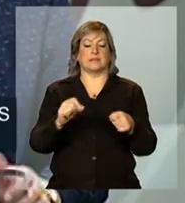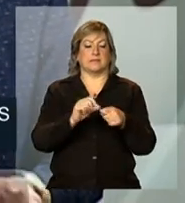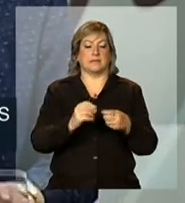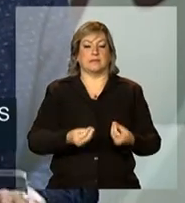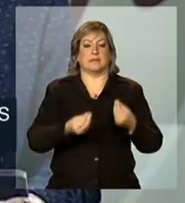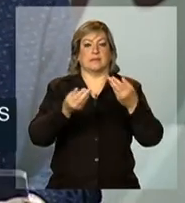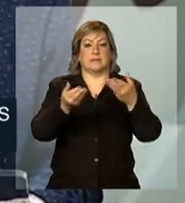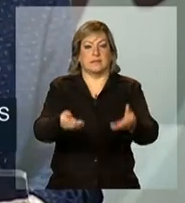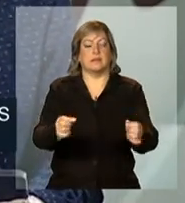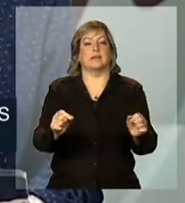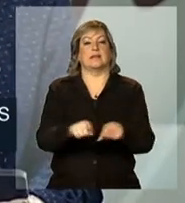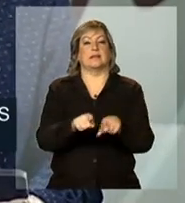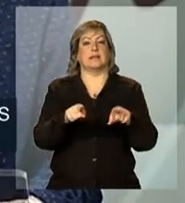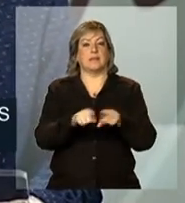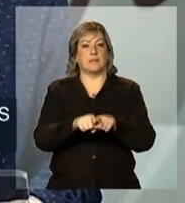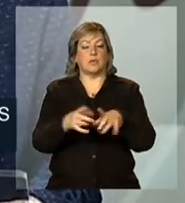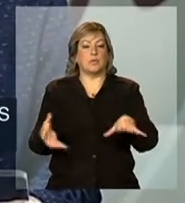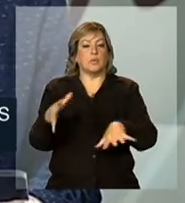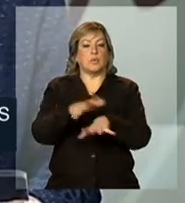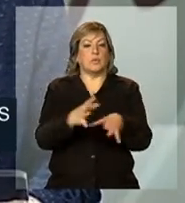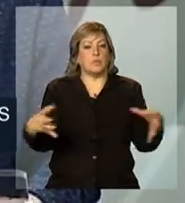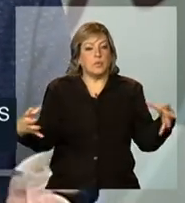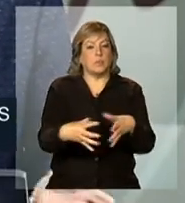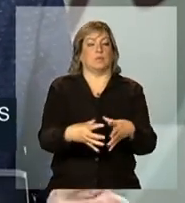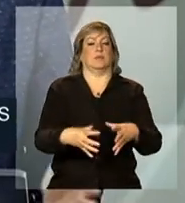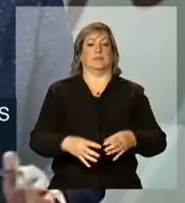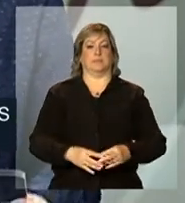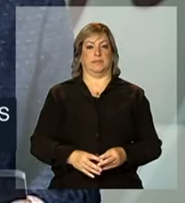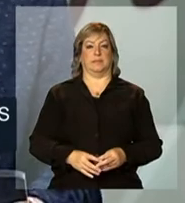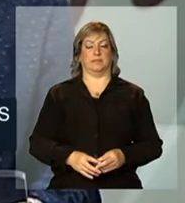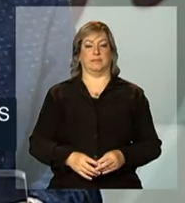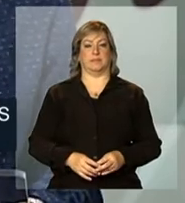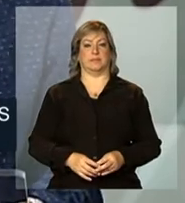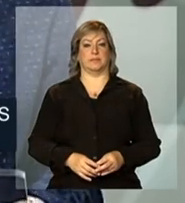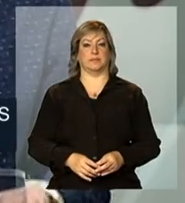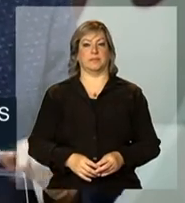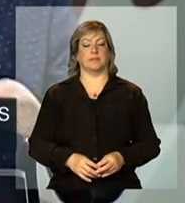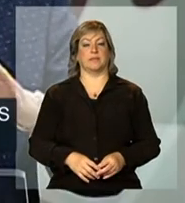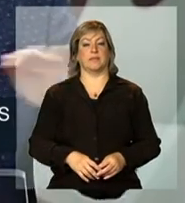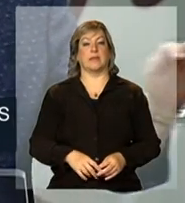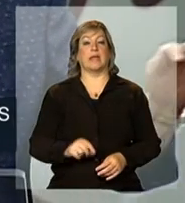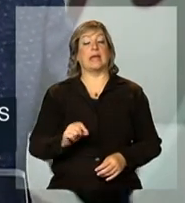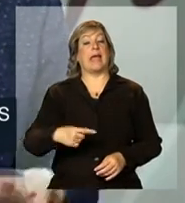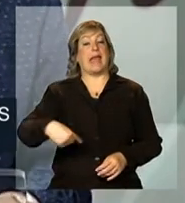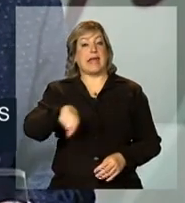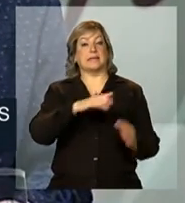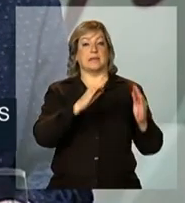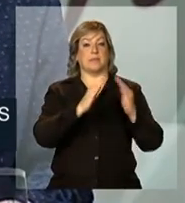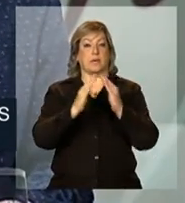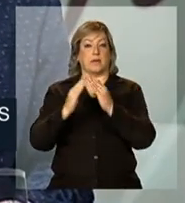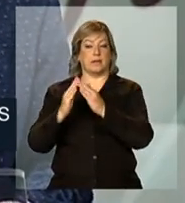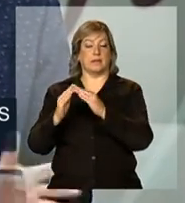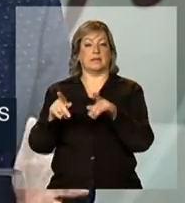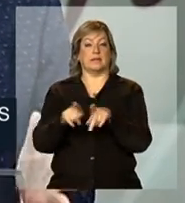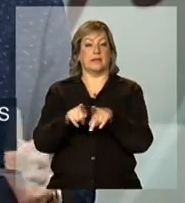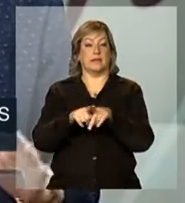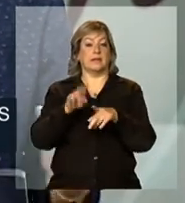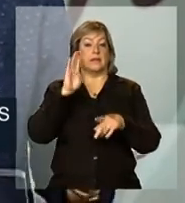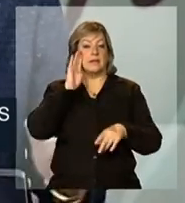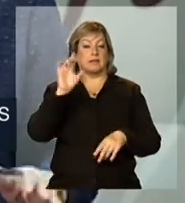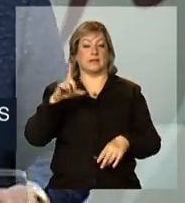e sistematicamente incluídos. Geralmente são moradias também no